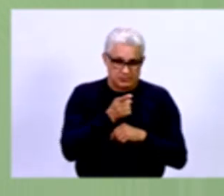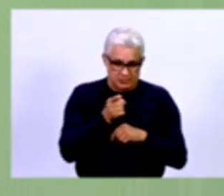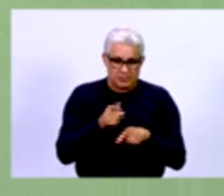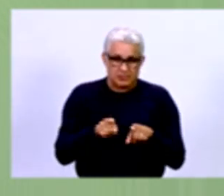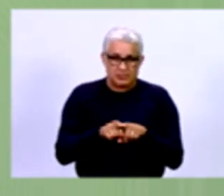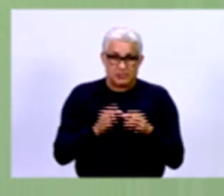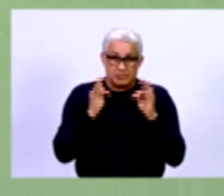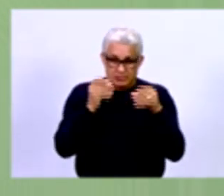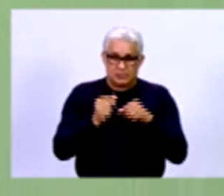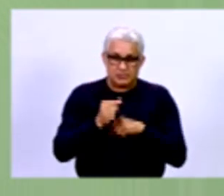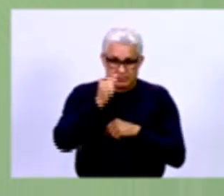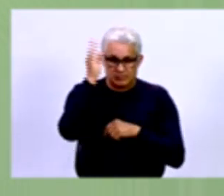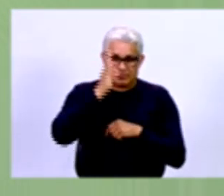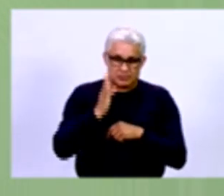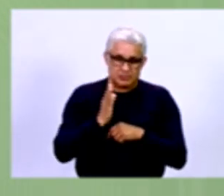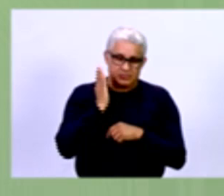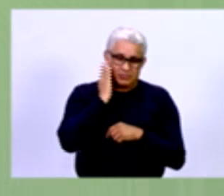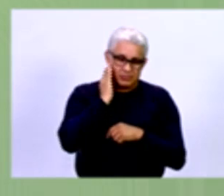todos os brasileiros